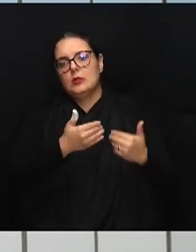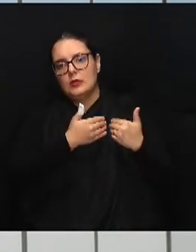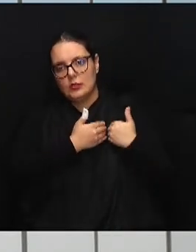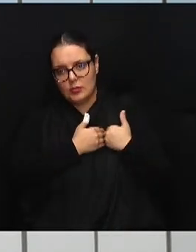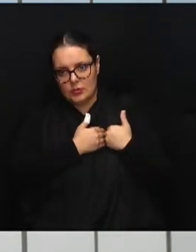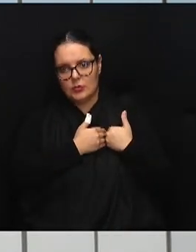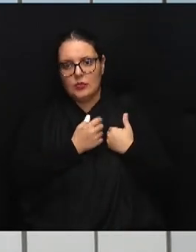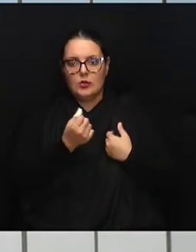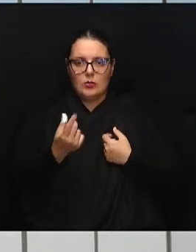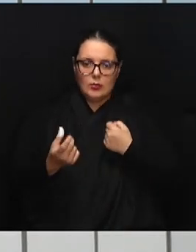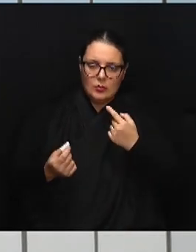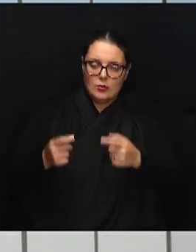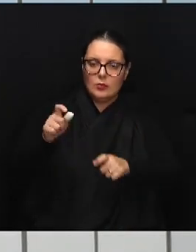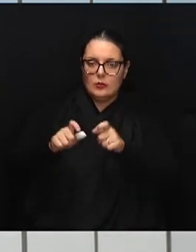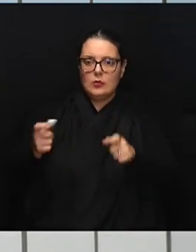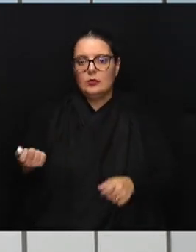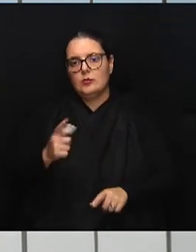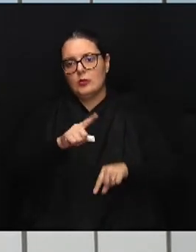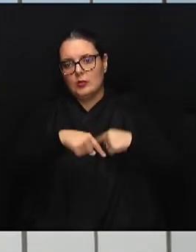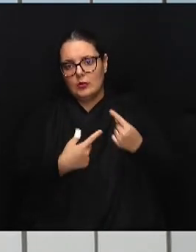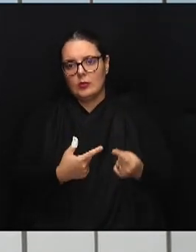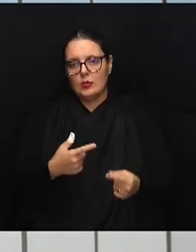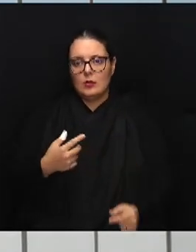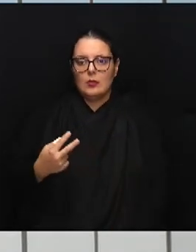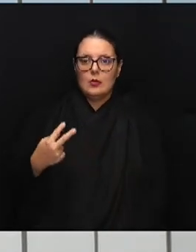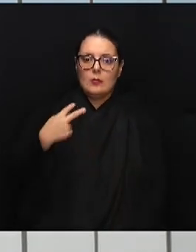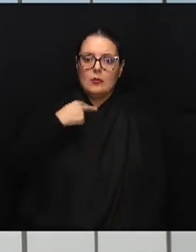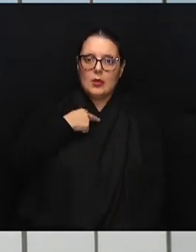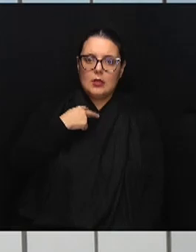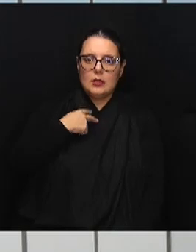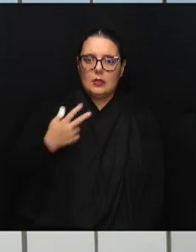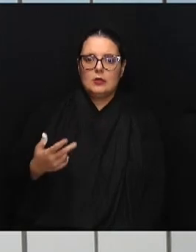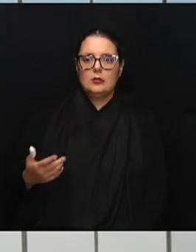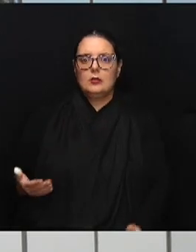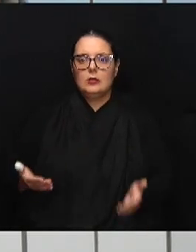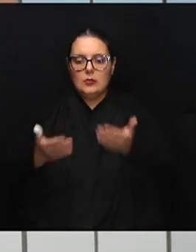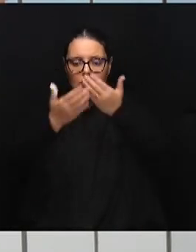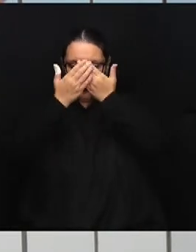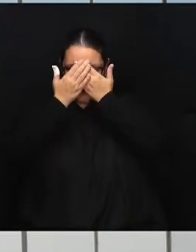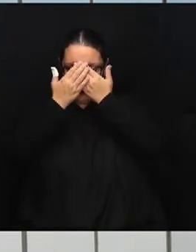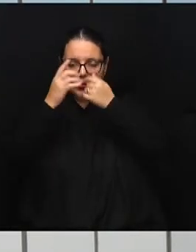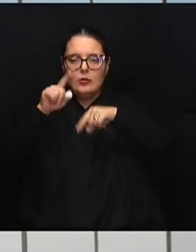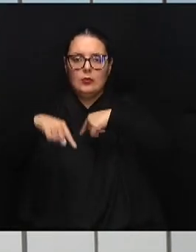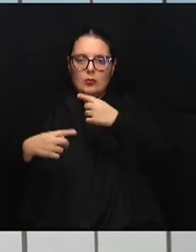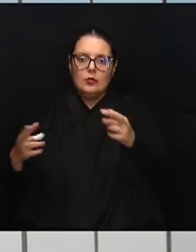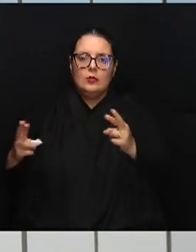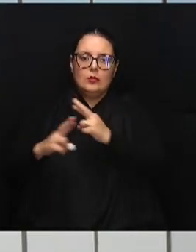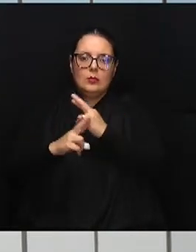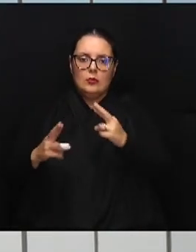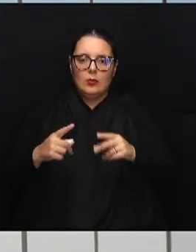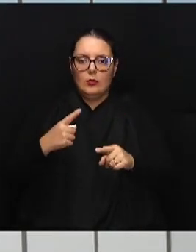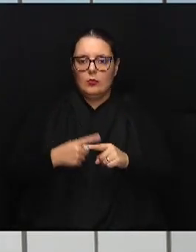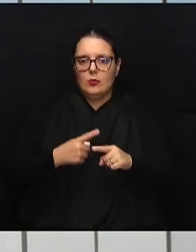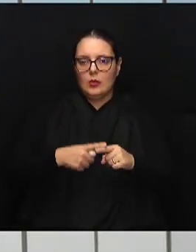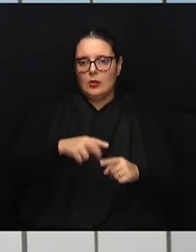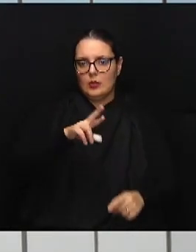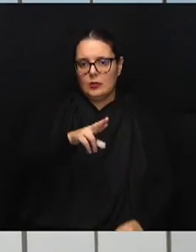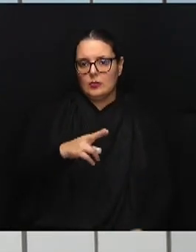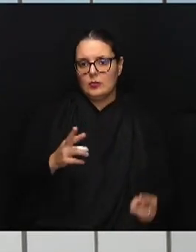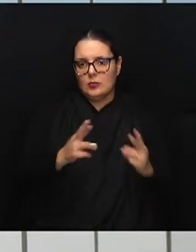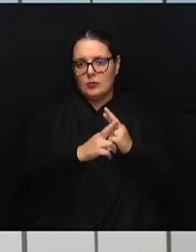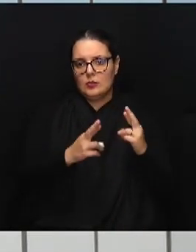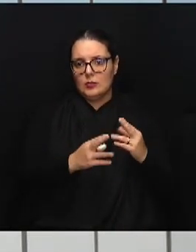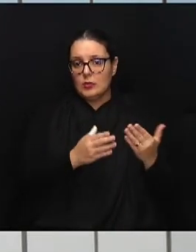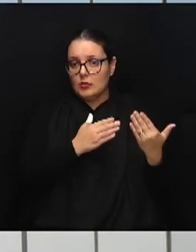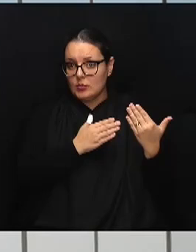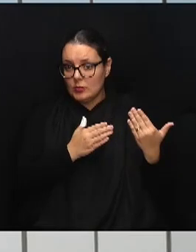com algumas pessoas do que outras, mas eu não devo negar outras relações por causa de uma que